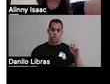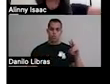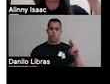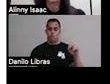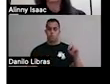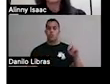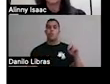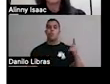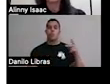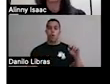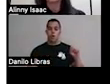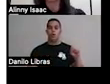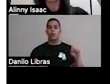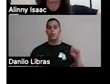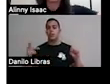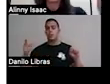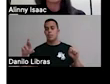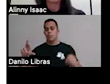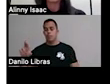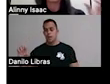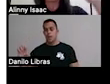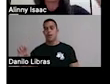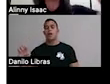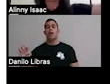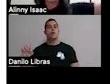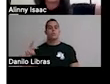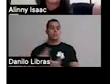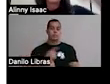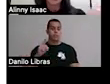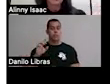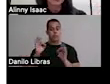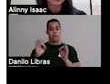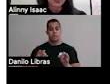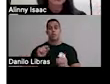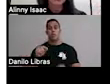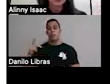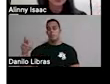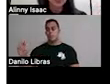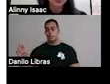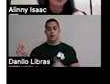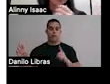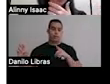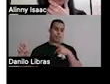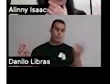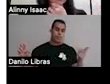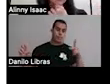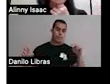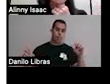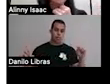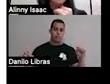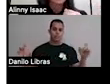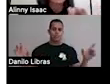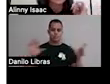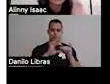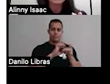que não acontece, né, numa transmissão sináptica convencional que parte do pré para o pós-sináptico. Então, a gente olha aqui para essa figura, a